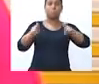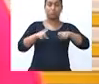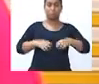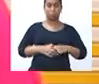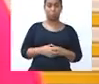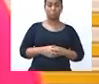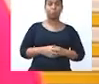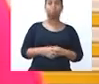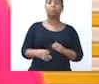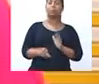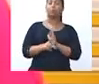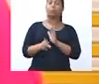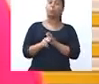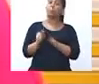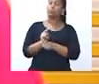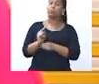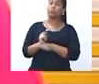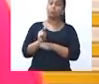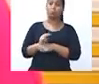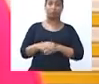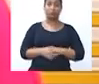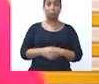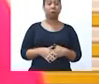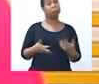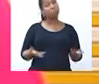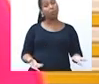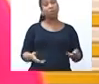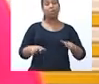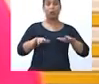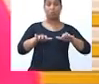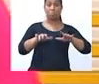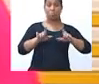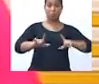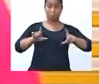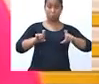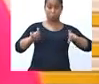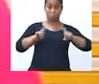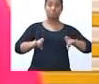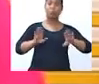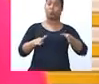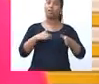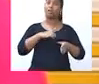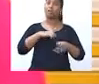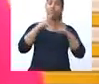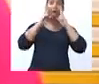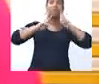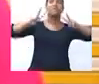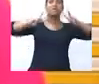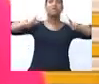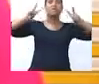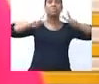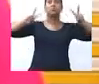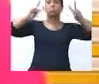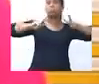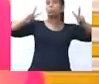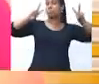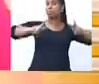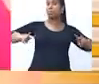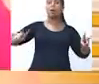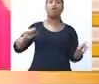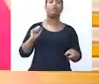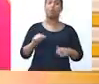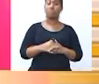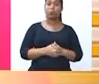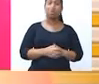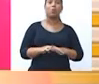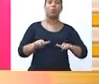babagem. Era um computador analítico ainda, mas ela já vislumbrava essa questão